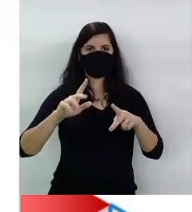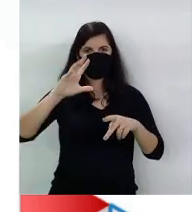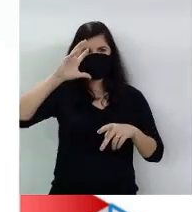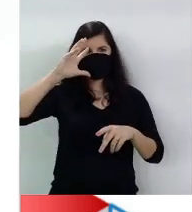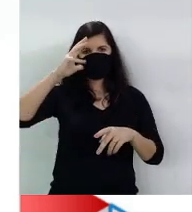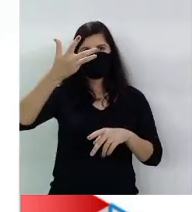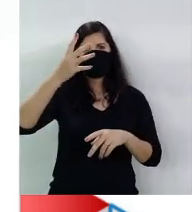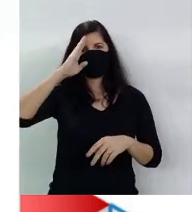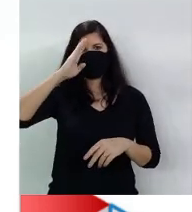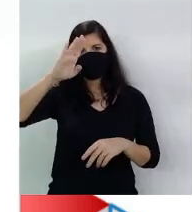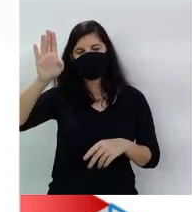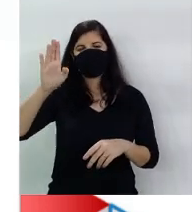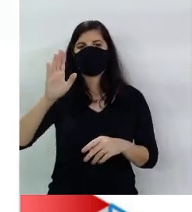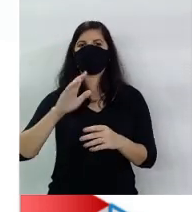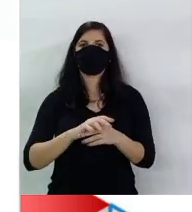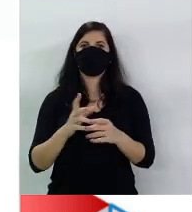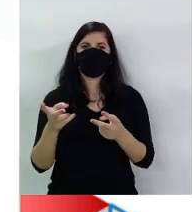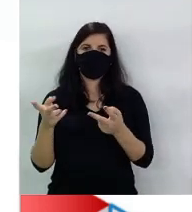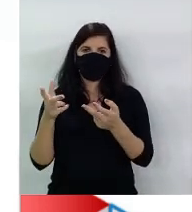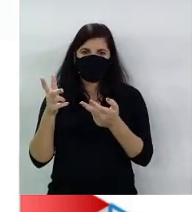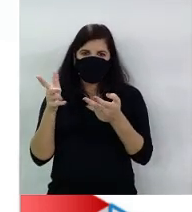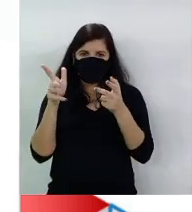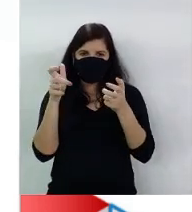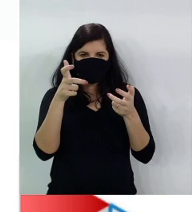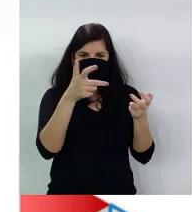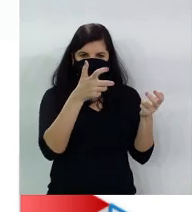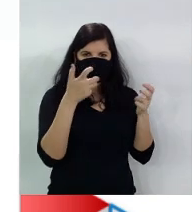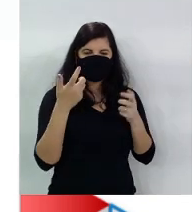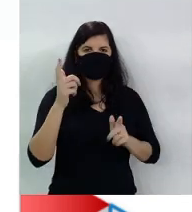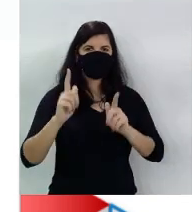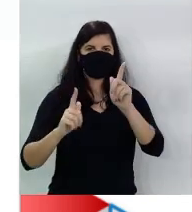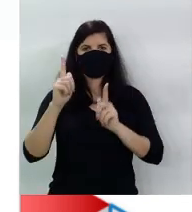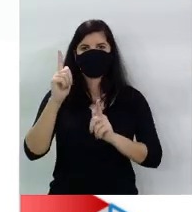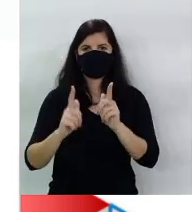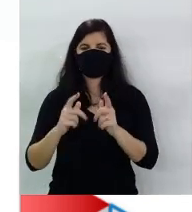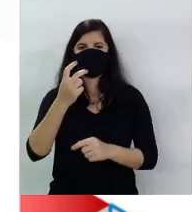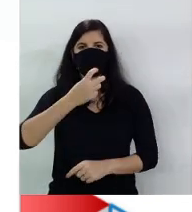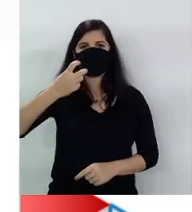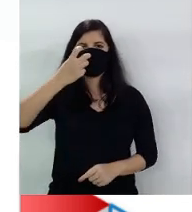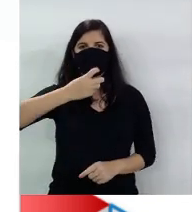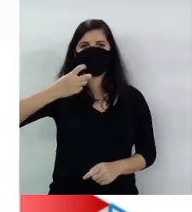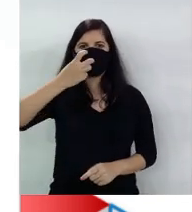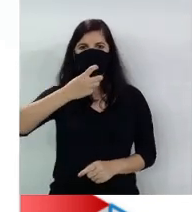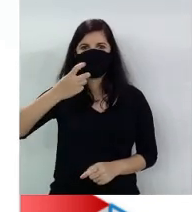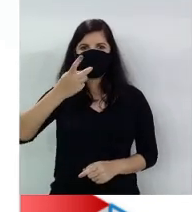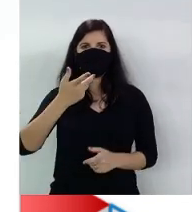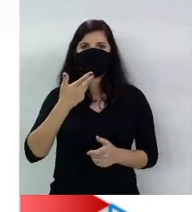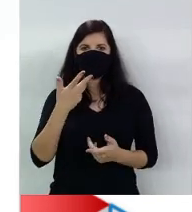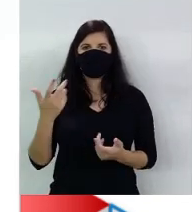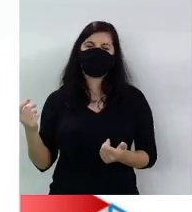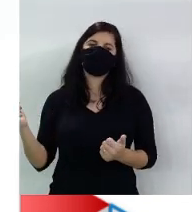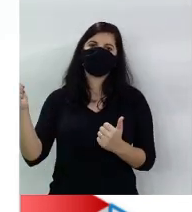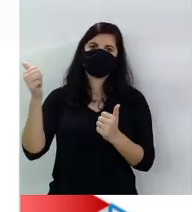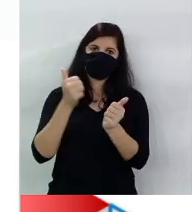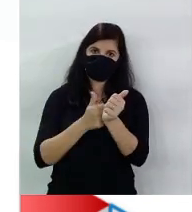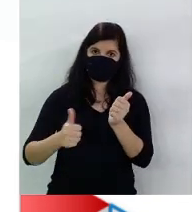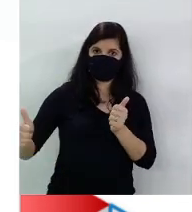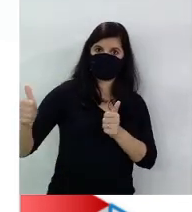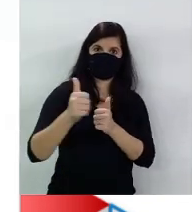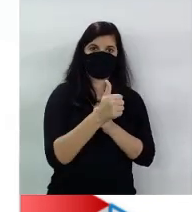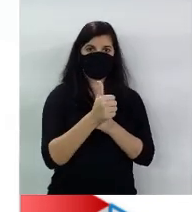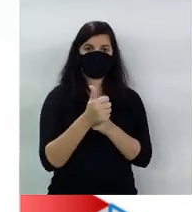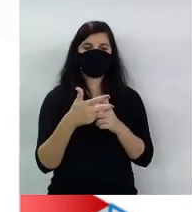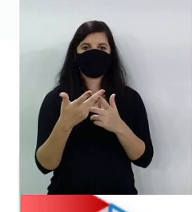acontece através da observação dos gestos e falas que o incorporado assume assim